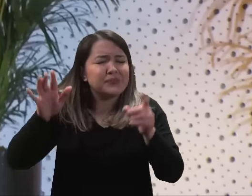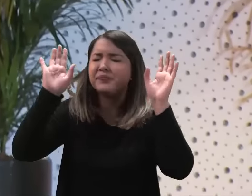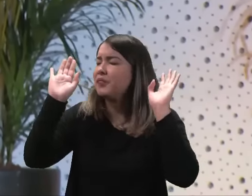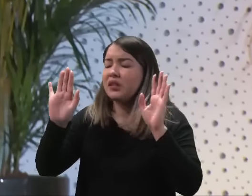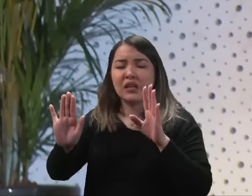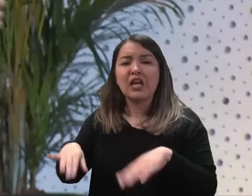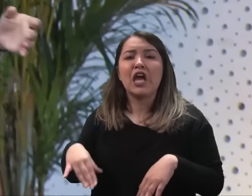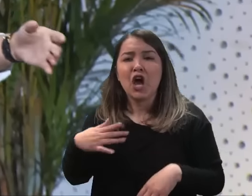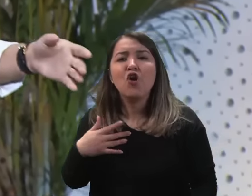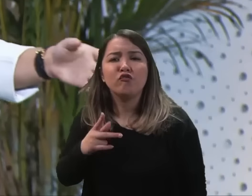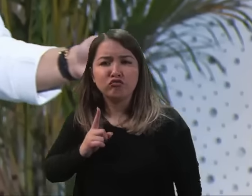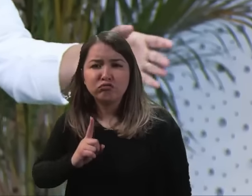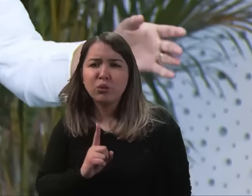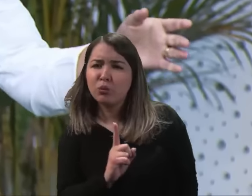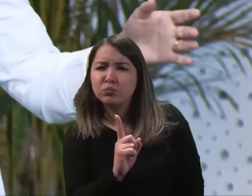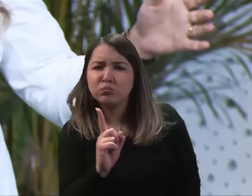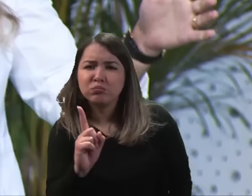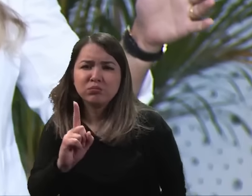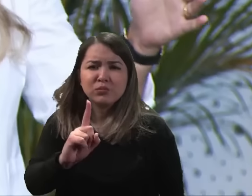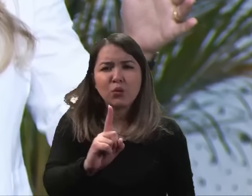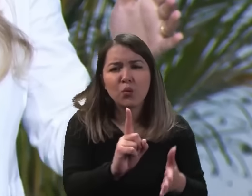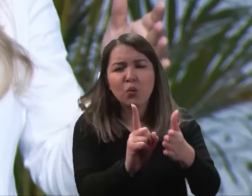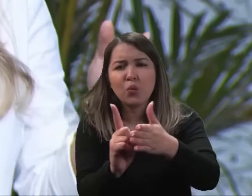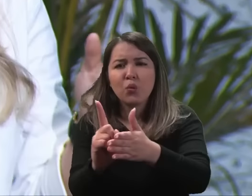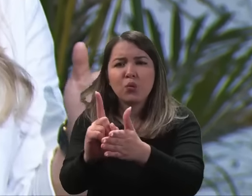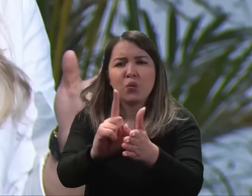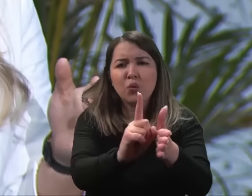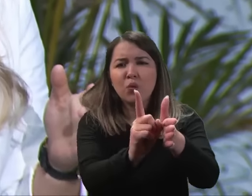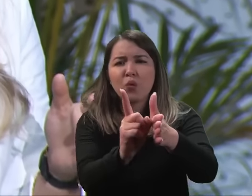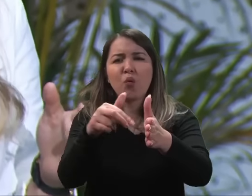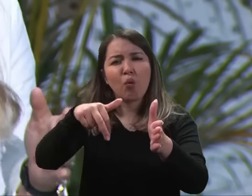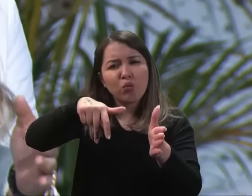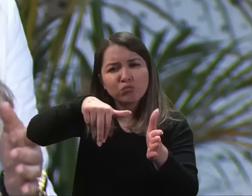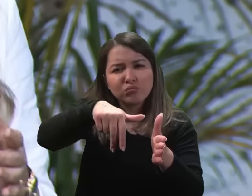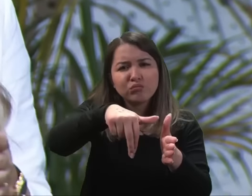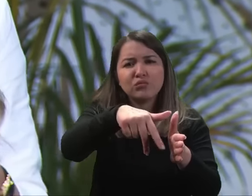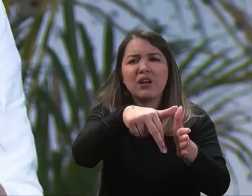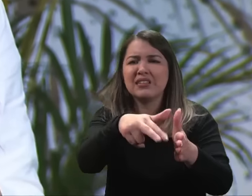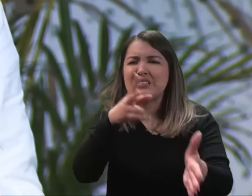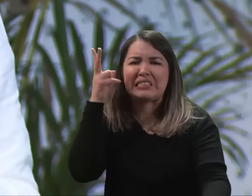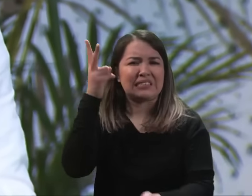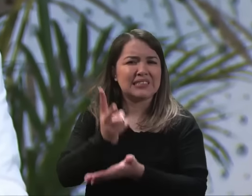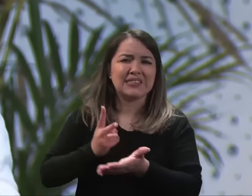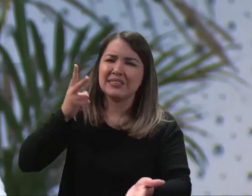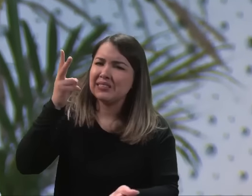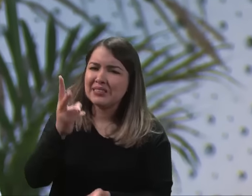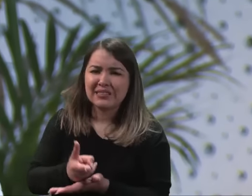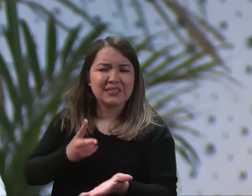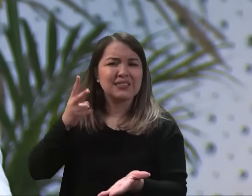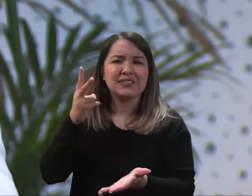sigo em frente a jornada